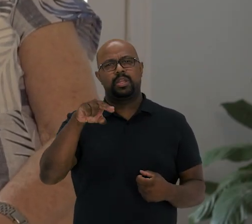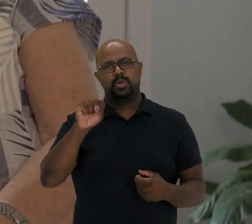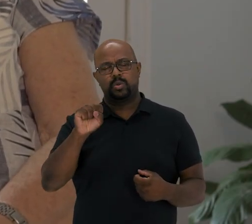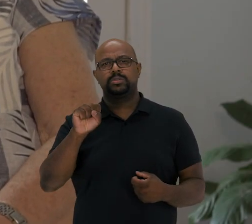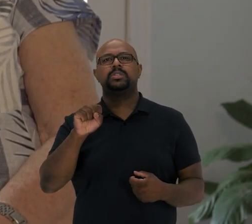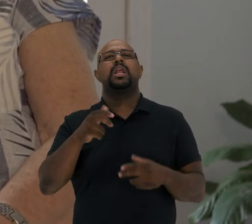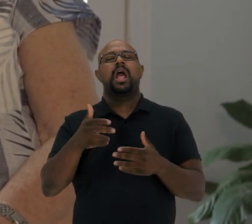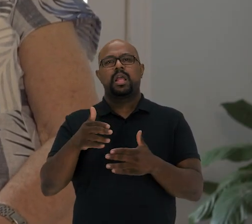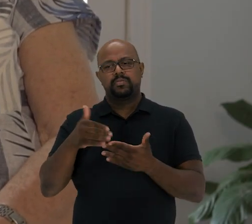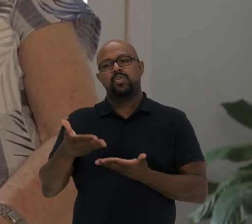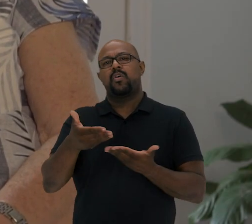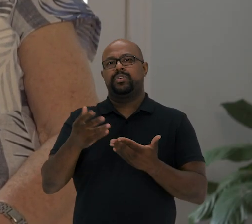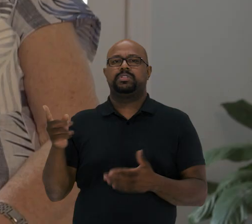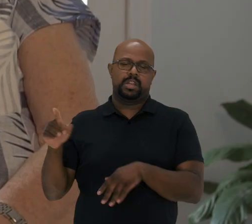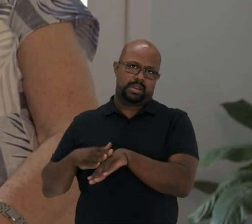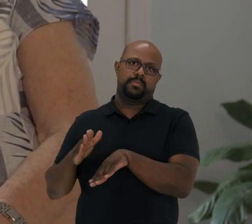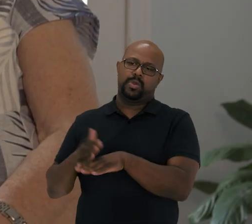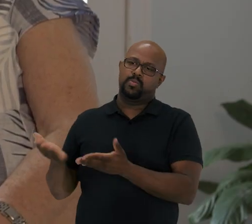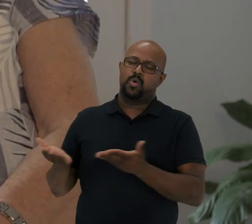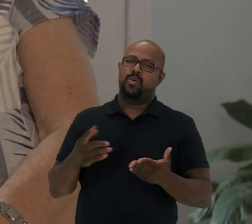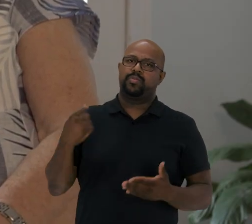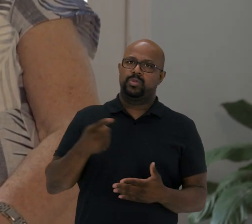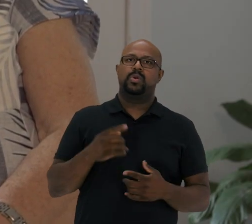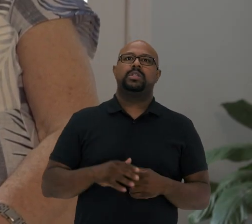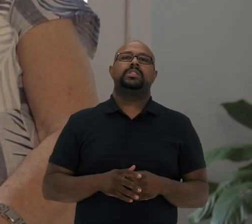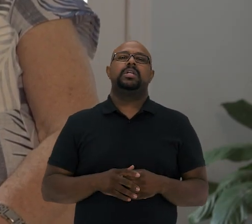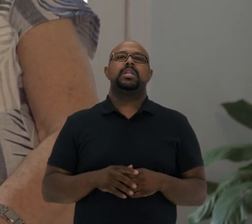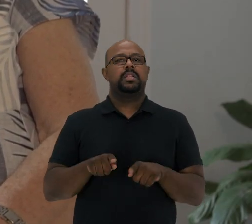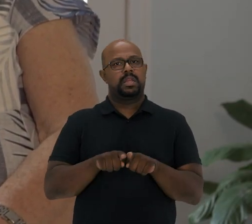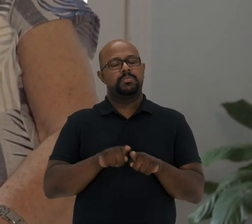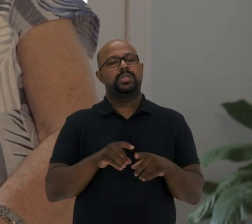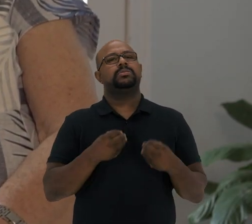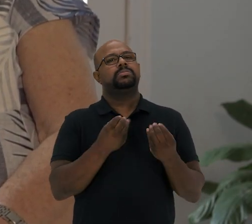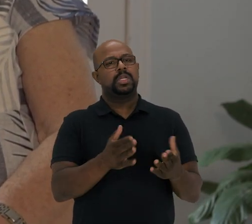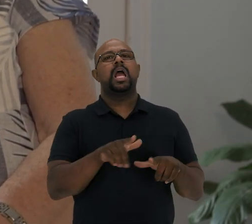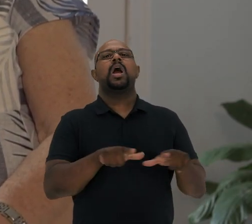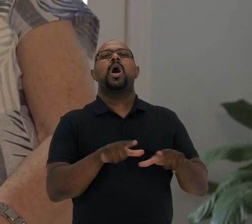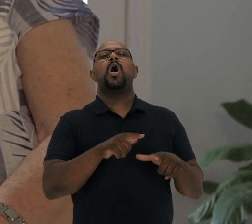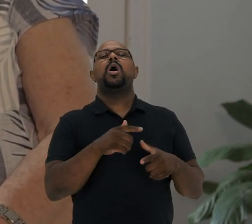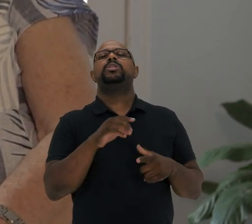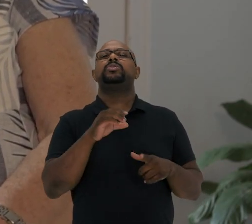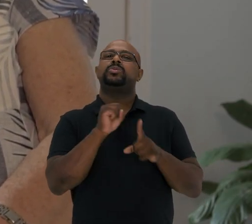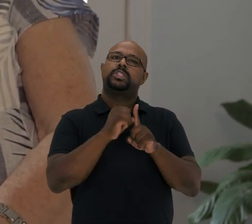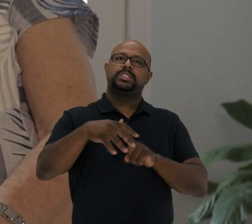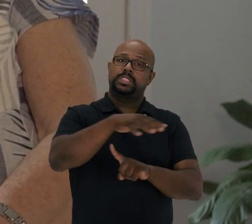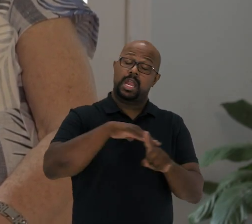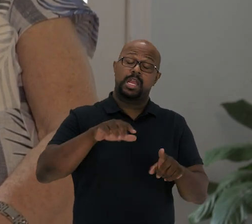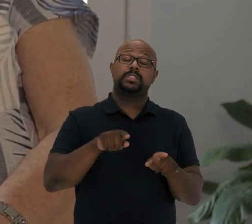Laios através de um convite feito por ele. Ele se dedicou também muito às obras sociais